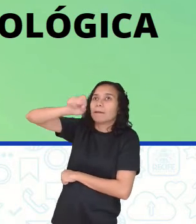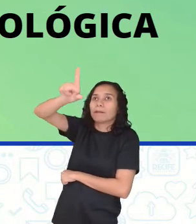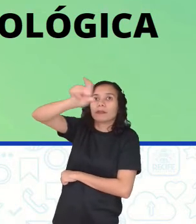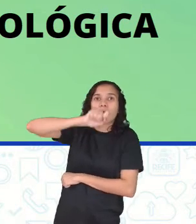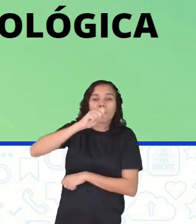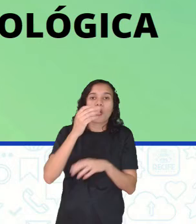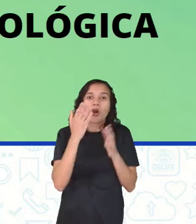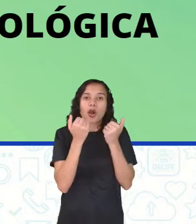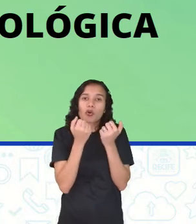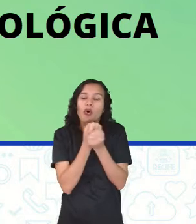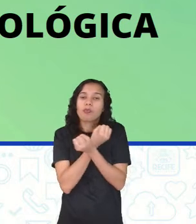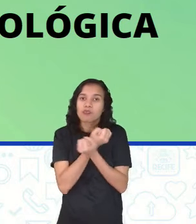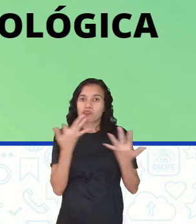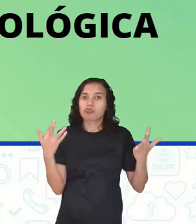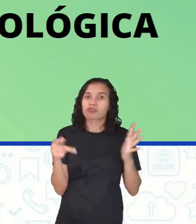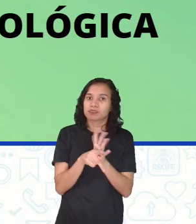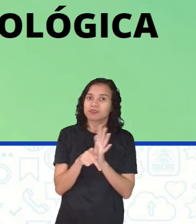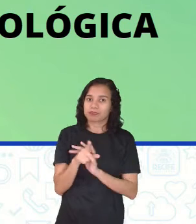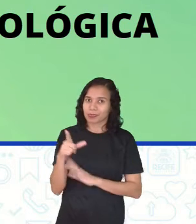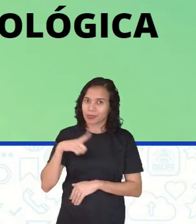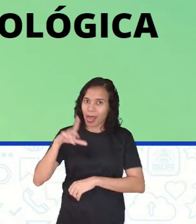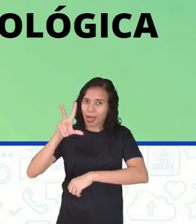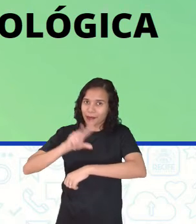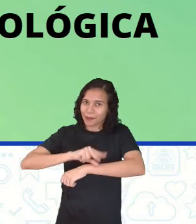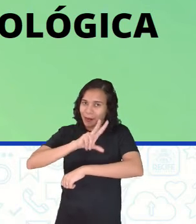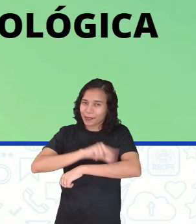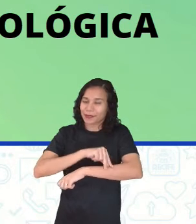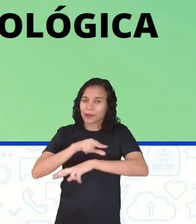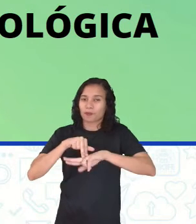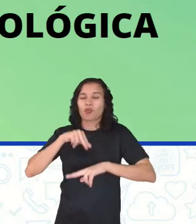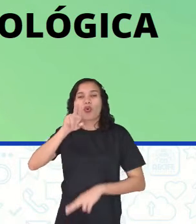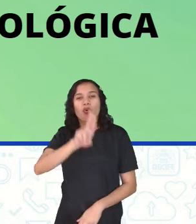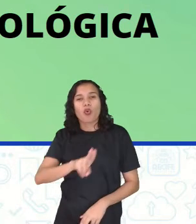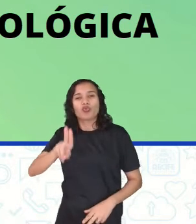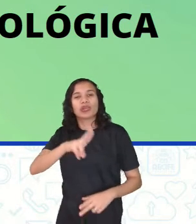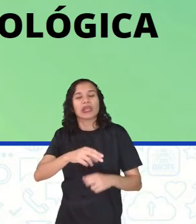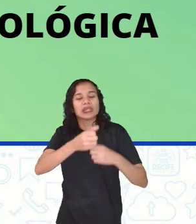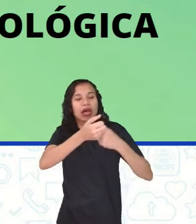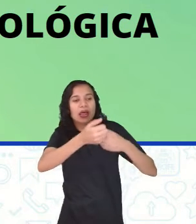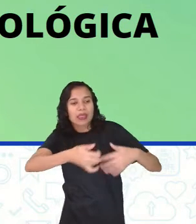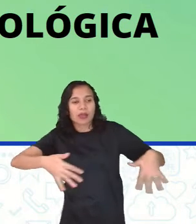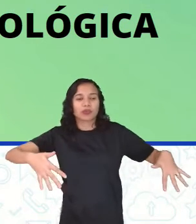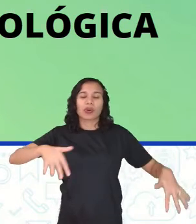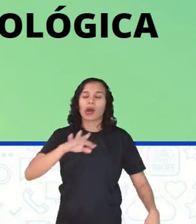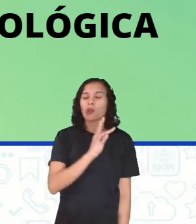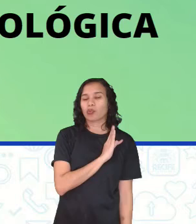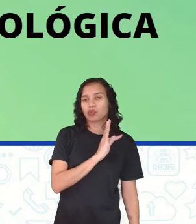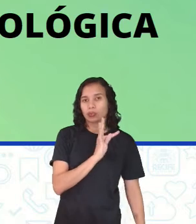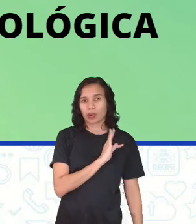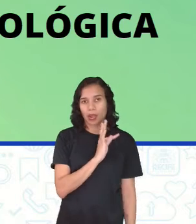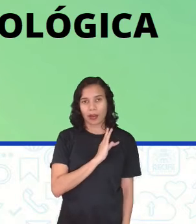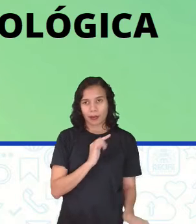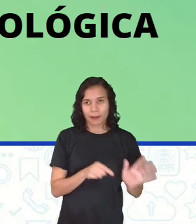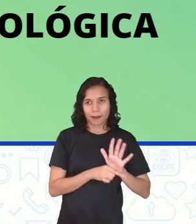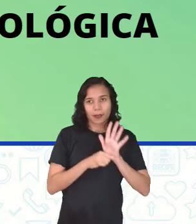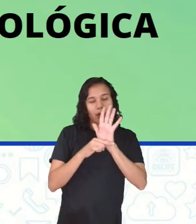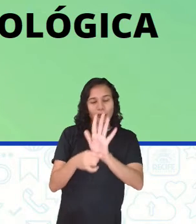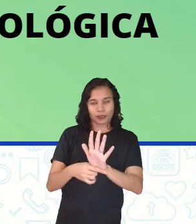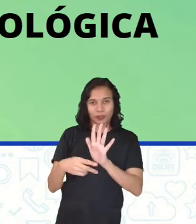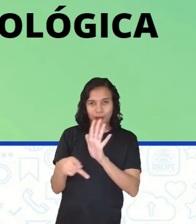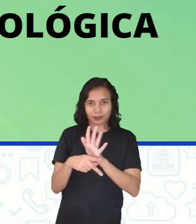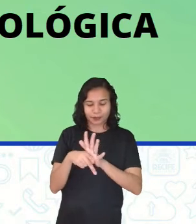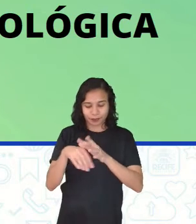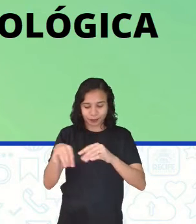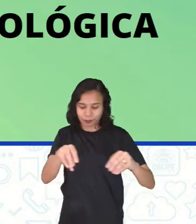grande quantidade de insetos. Então, eles começam a utilizar técnicas para ajudar a questão desse